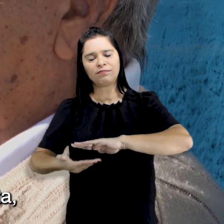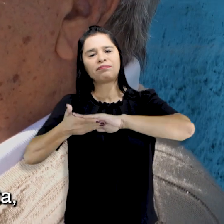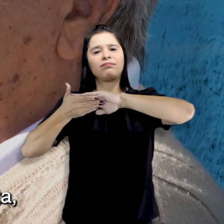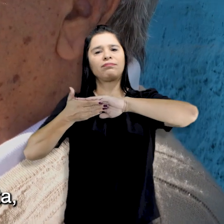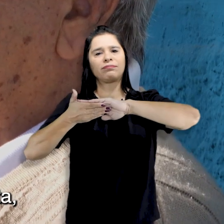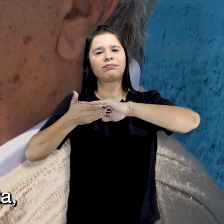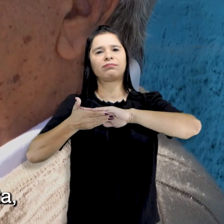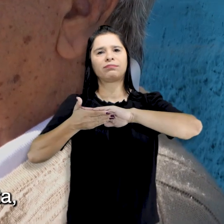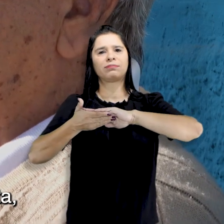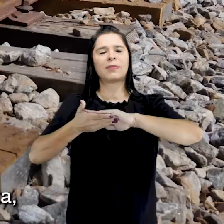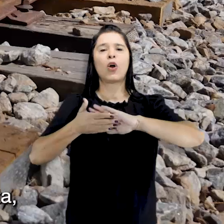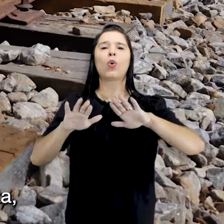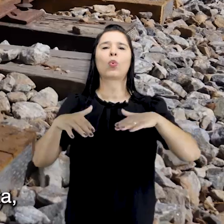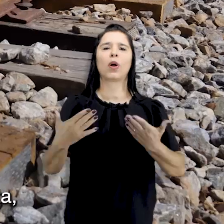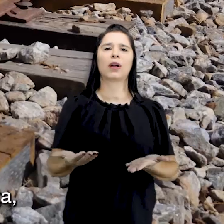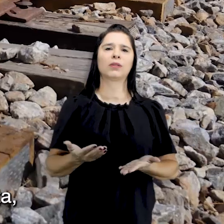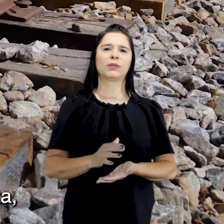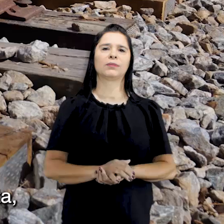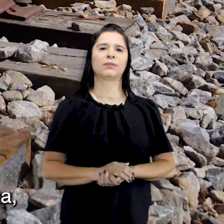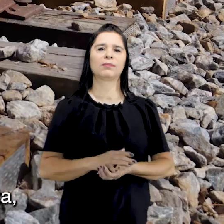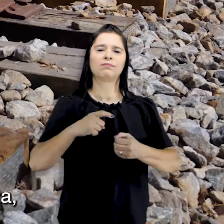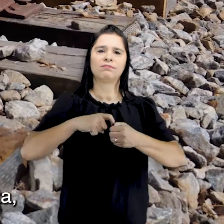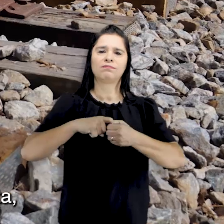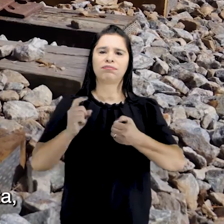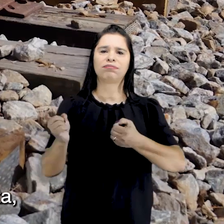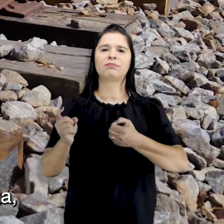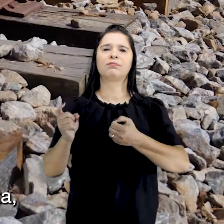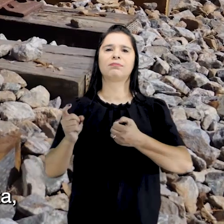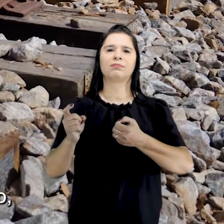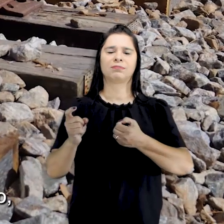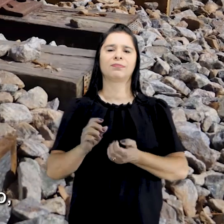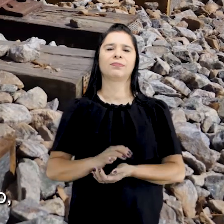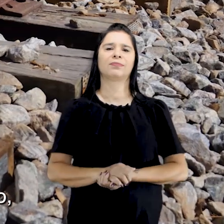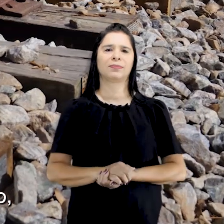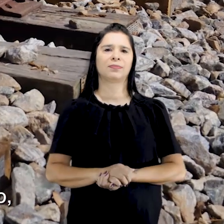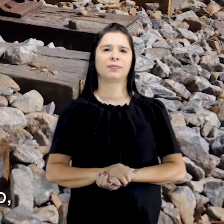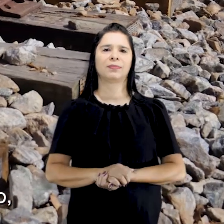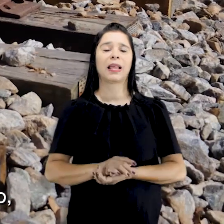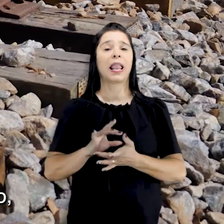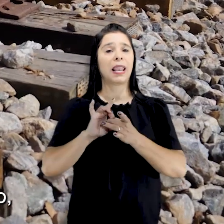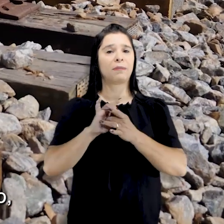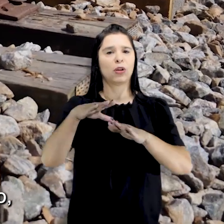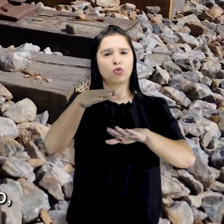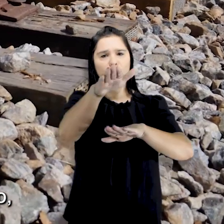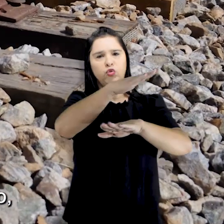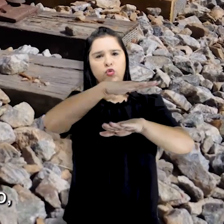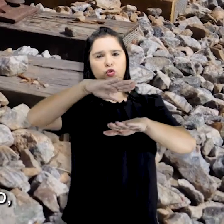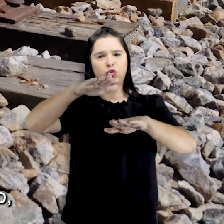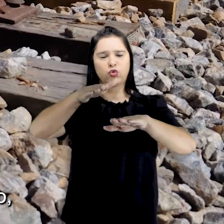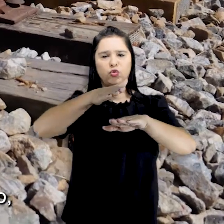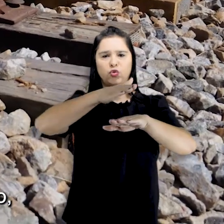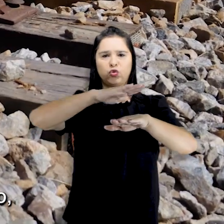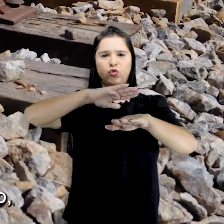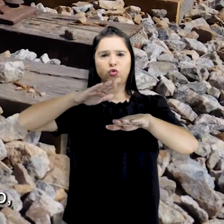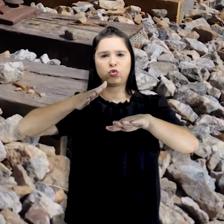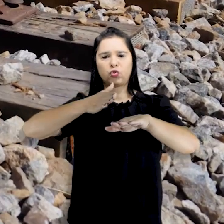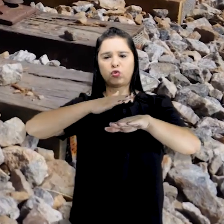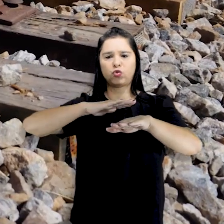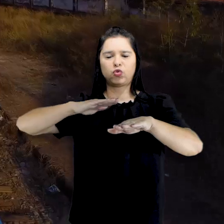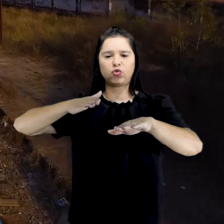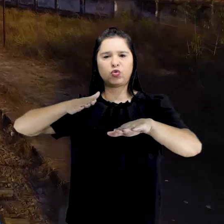carreta. Quando desengatou o alto da carreta, ela desceu pela linha